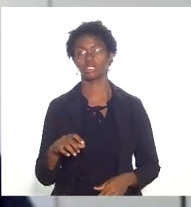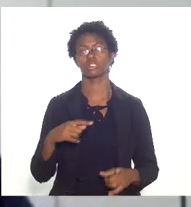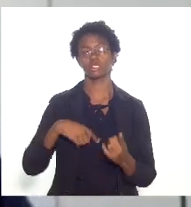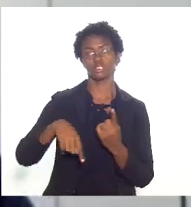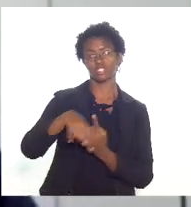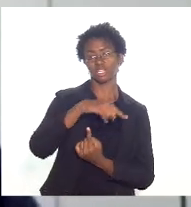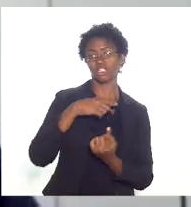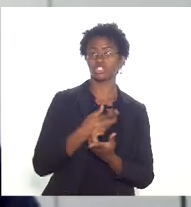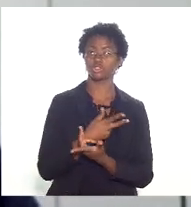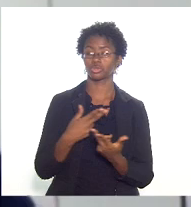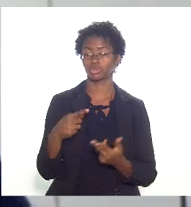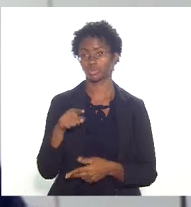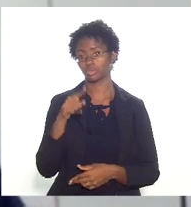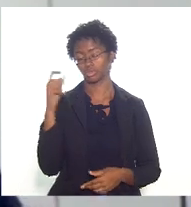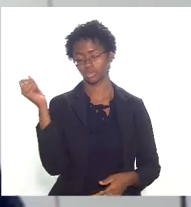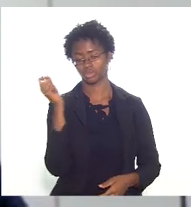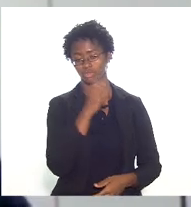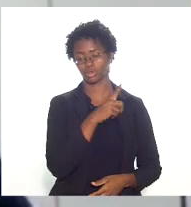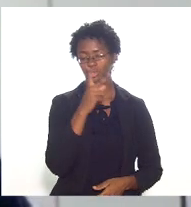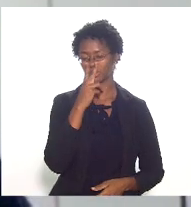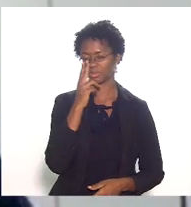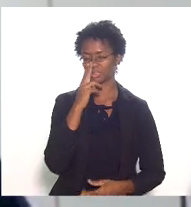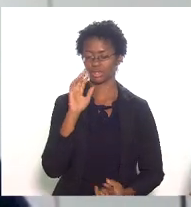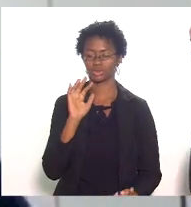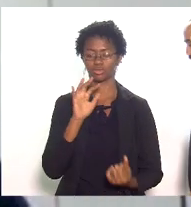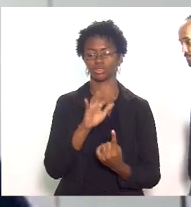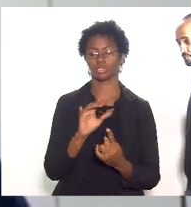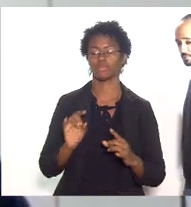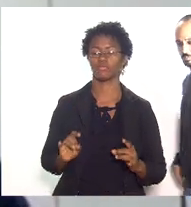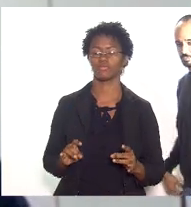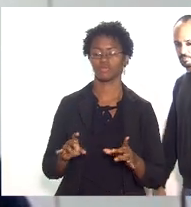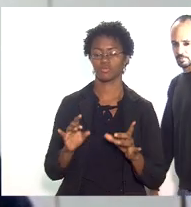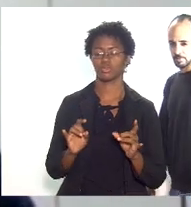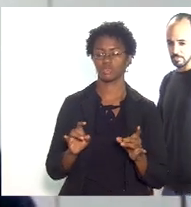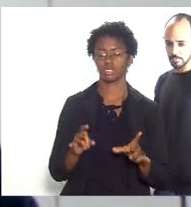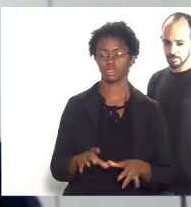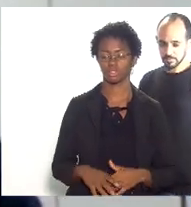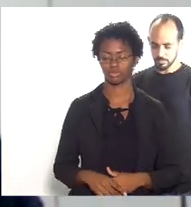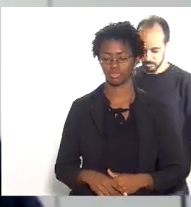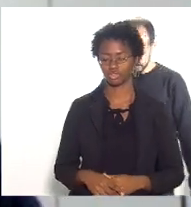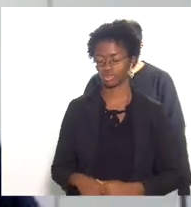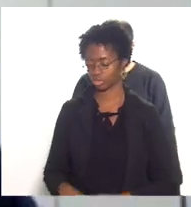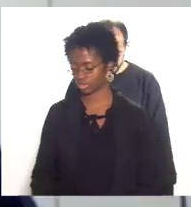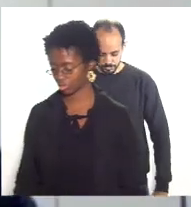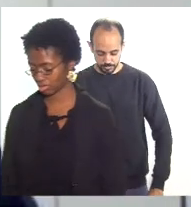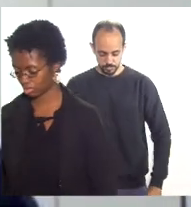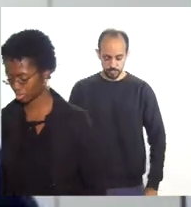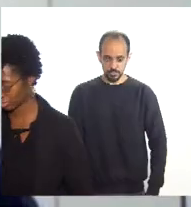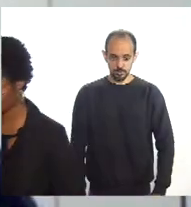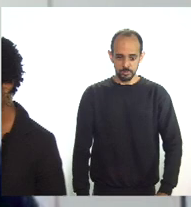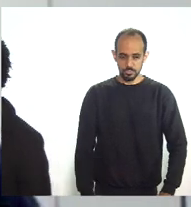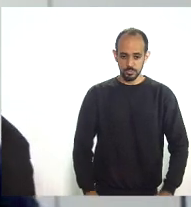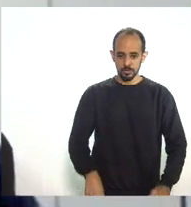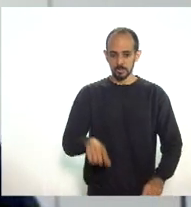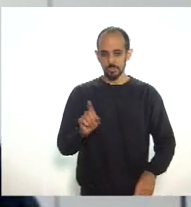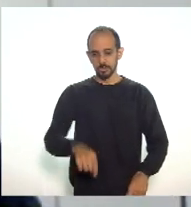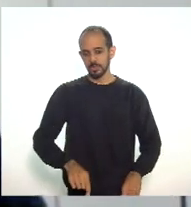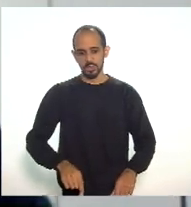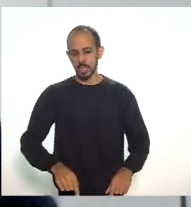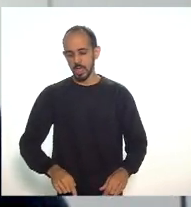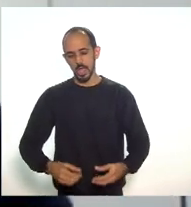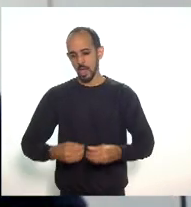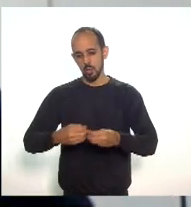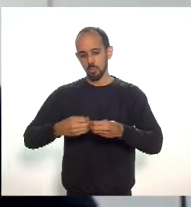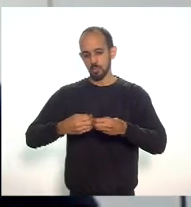essas situações empurra um processo de privatização do patrimônio público que é absolutamente lesivo